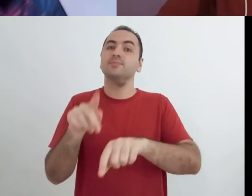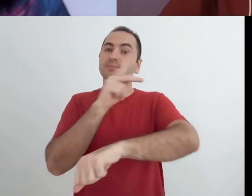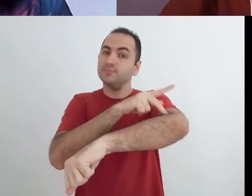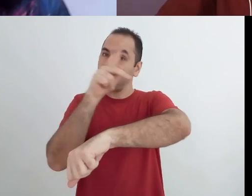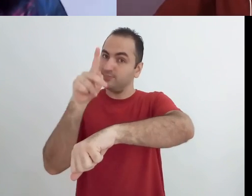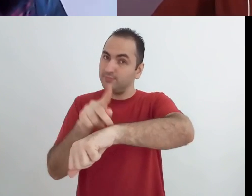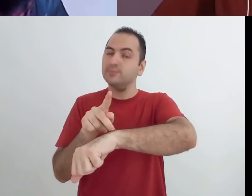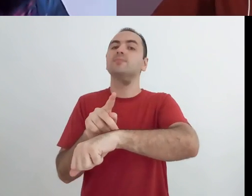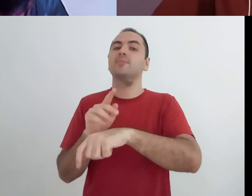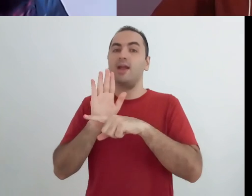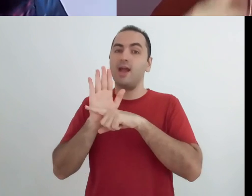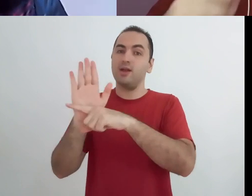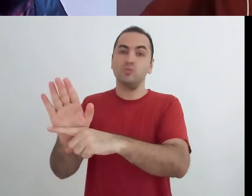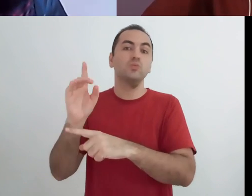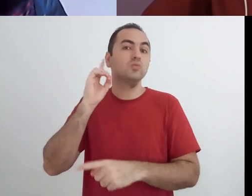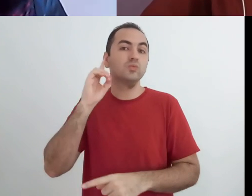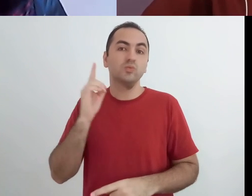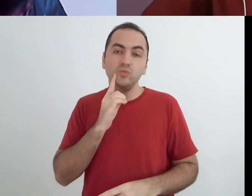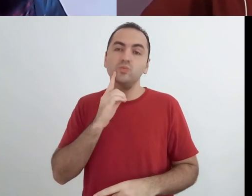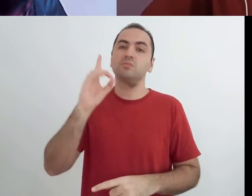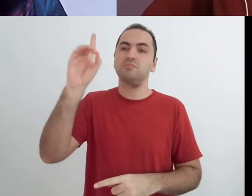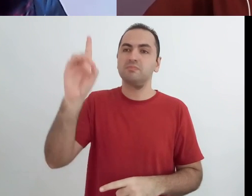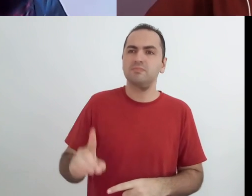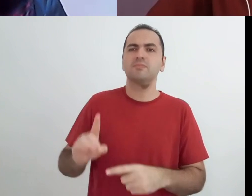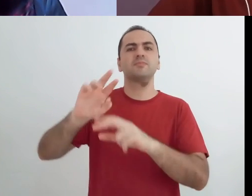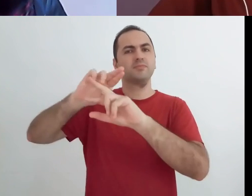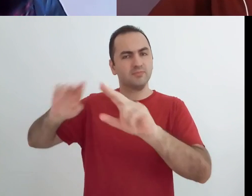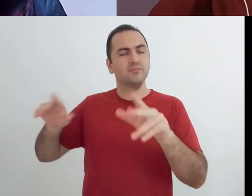tanto deficiência auditiva como outros tipos de deficiência.